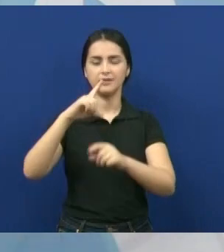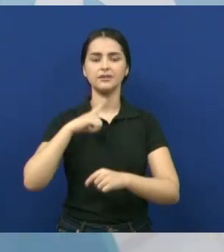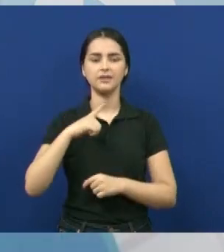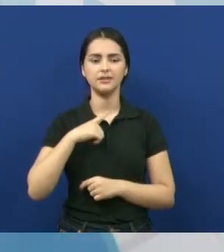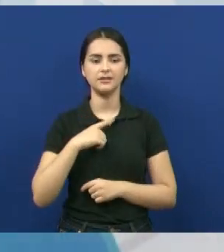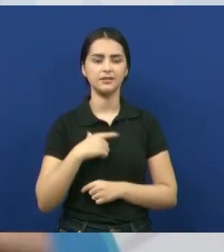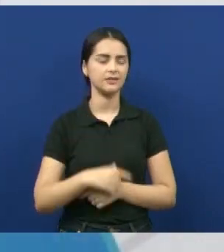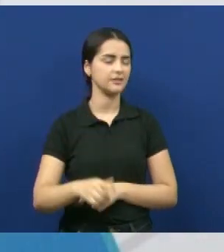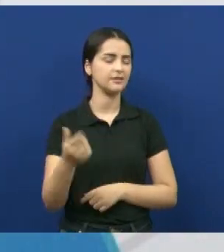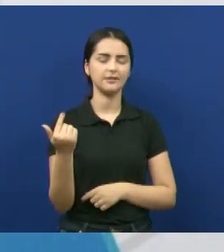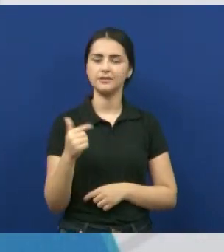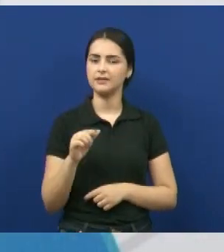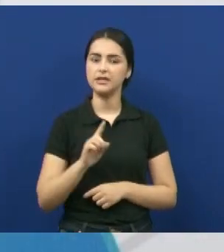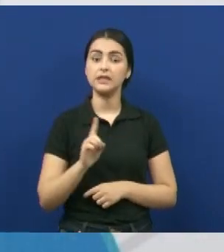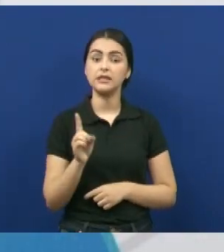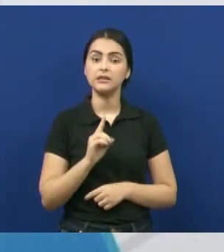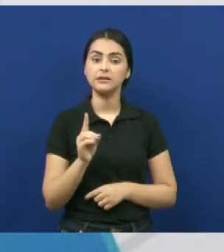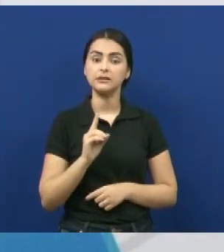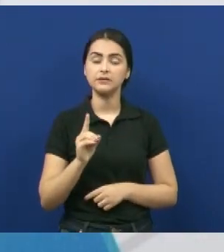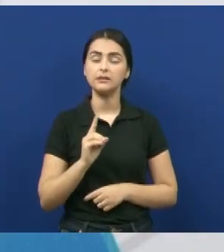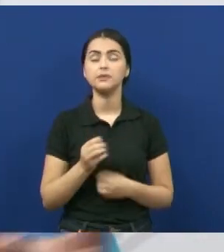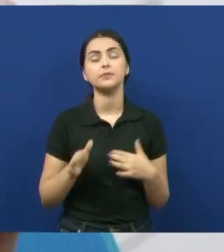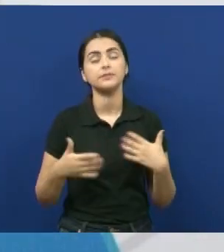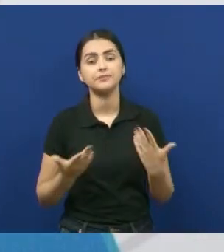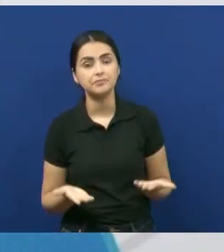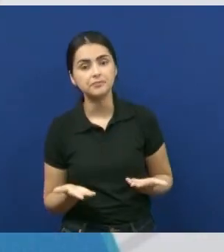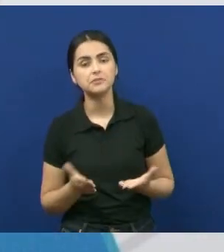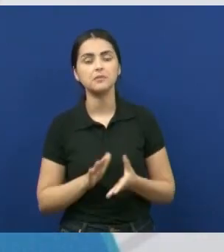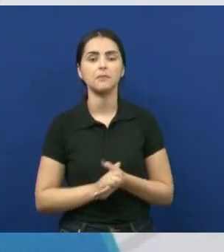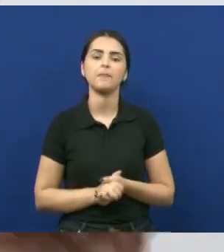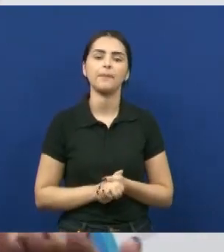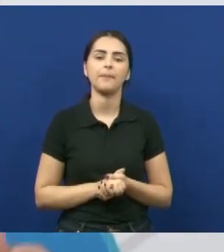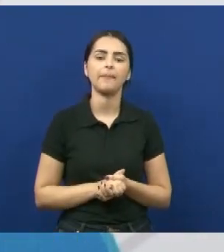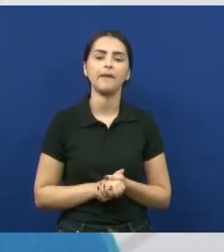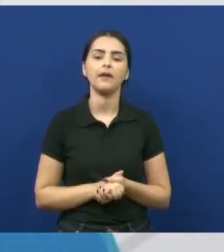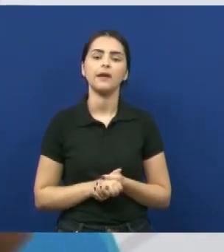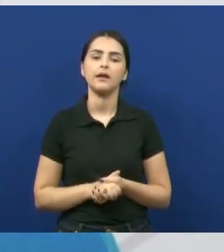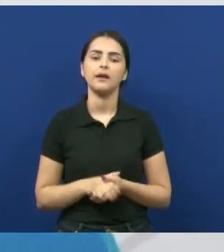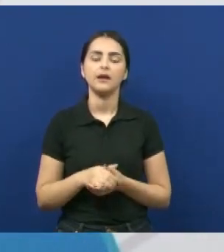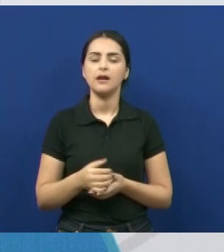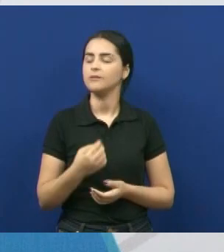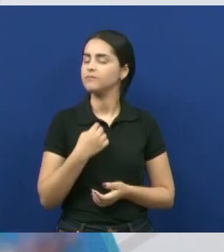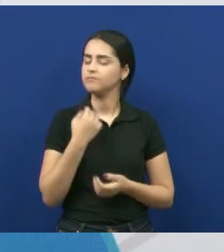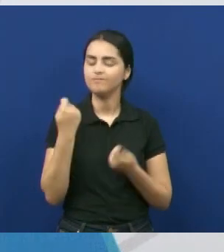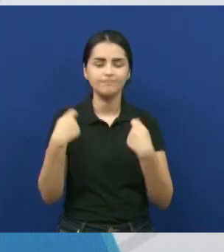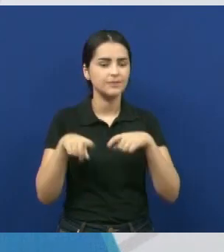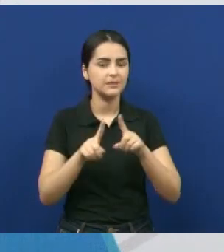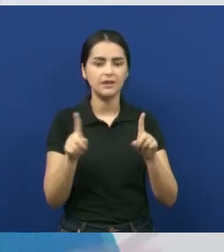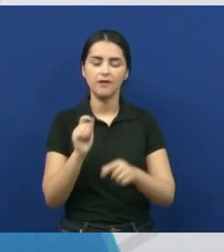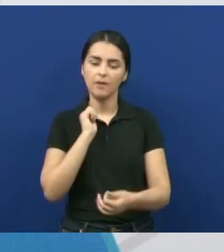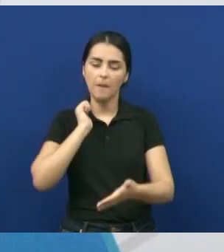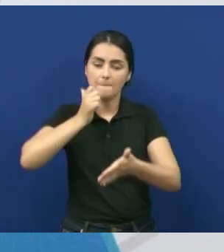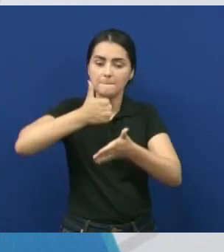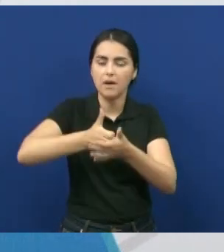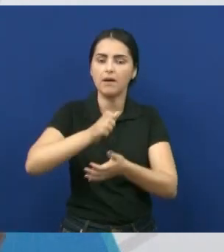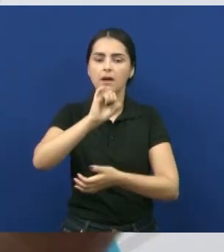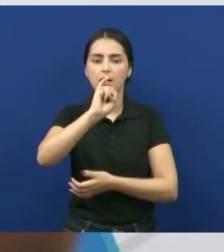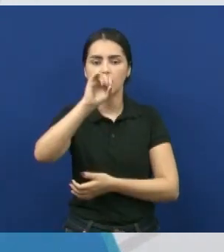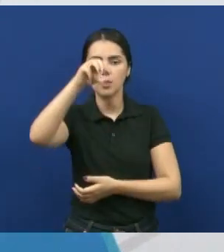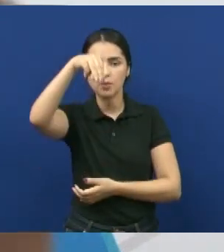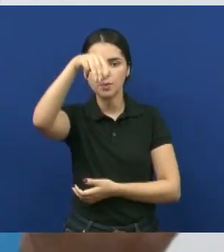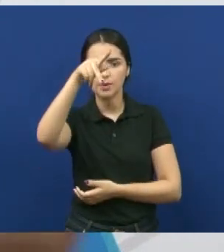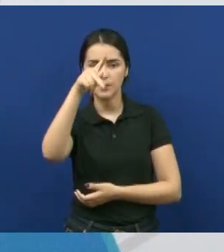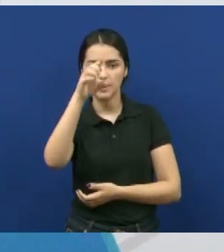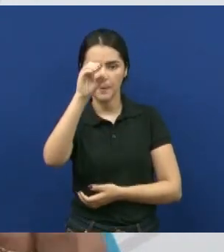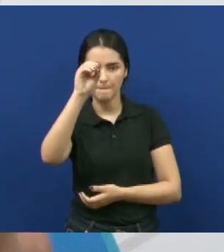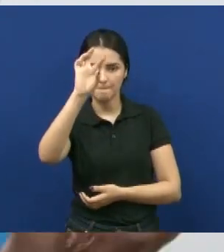não estava, ou seja, ela estava isenta de pagar impostos à igreja e à nobreza, porque tinha